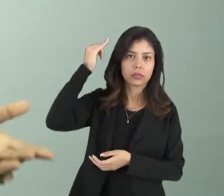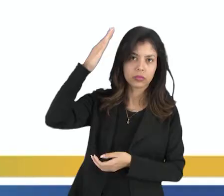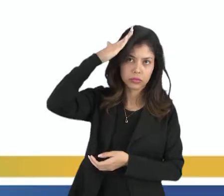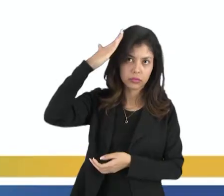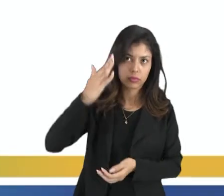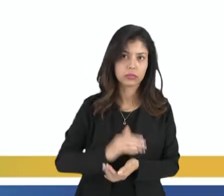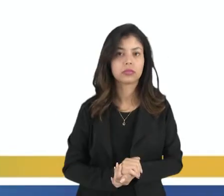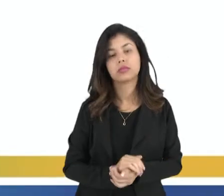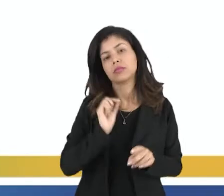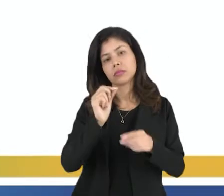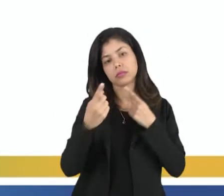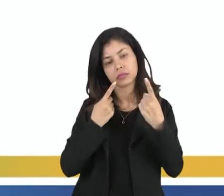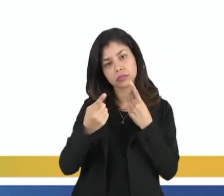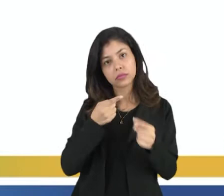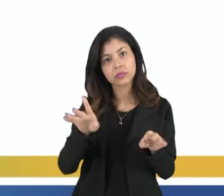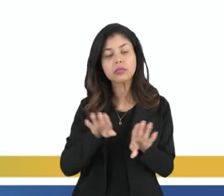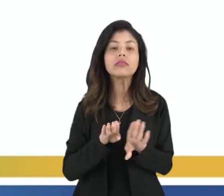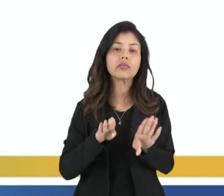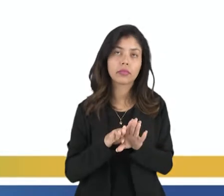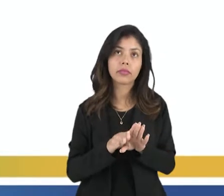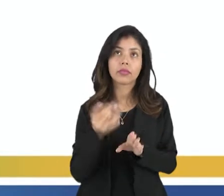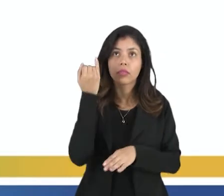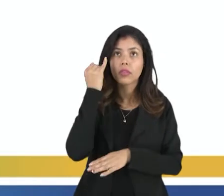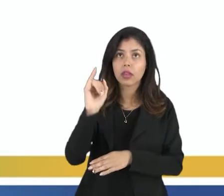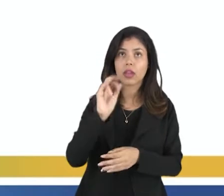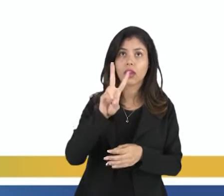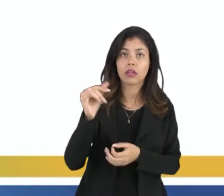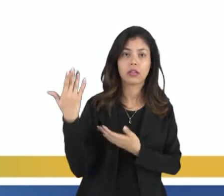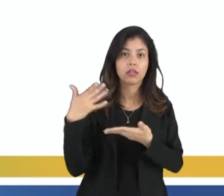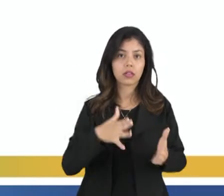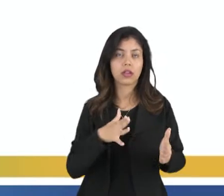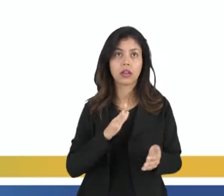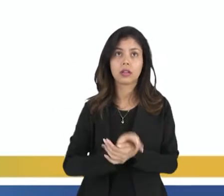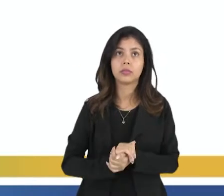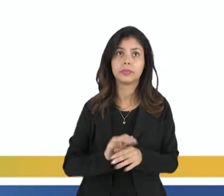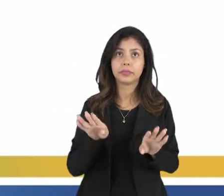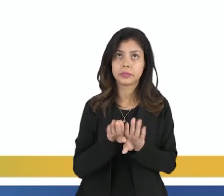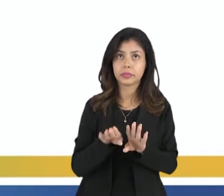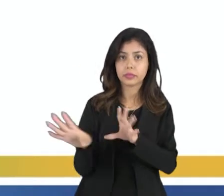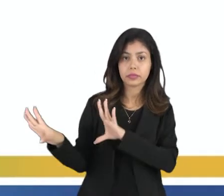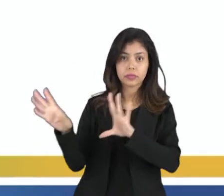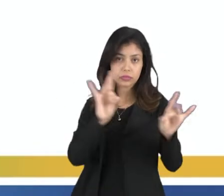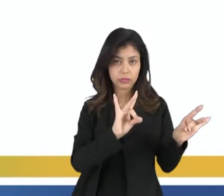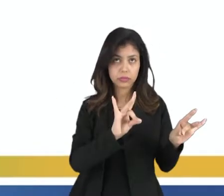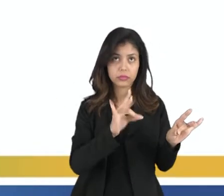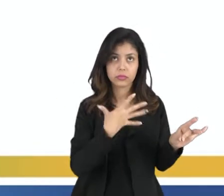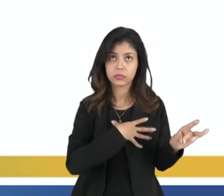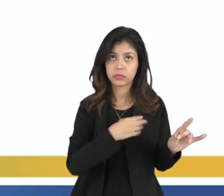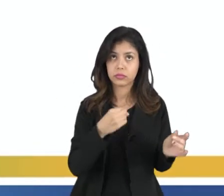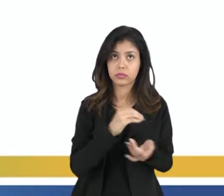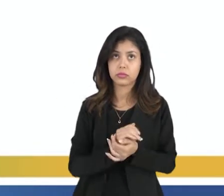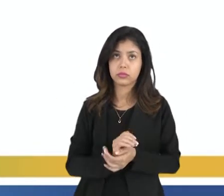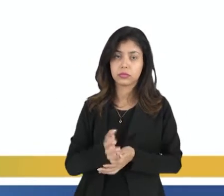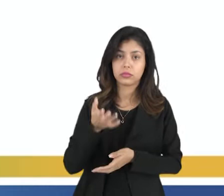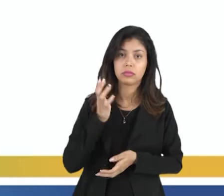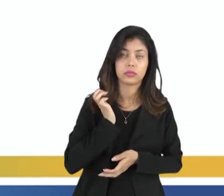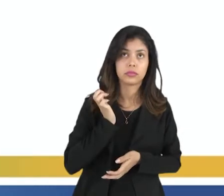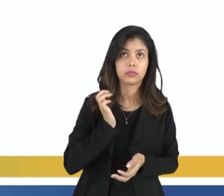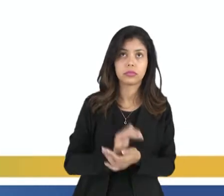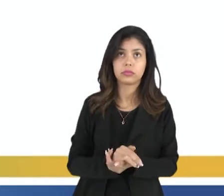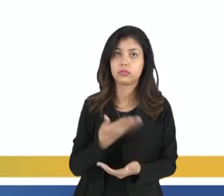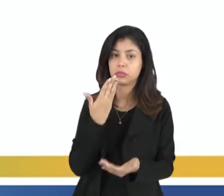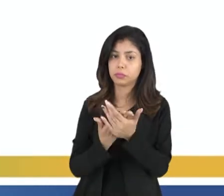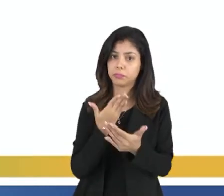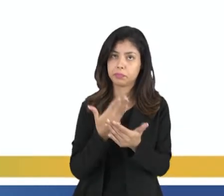né, como a gente discutiu. E essas ideias, elas vão chegar na colônia através, então, dos filhos da elite que vão estudar